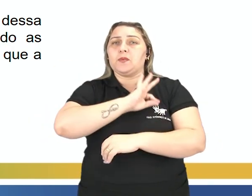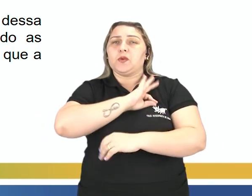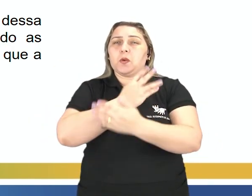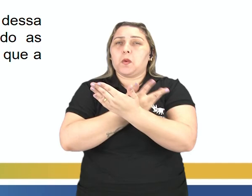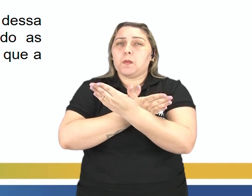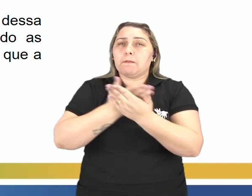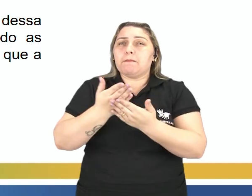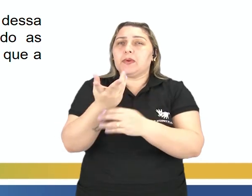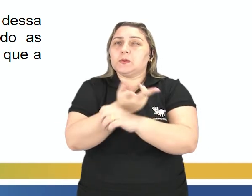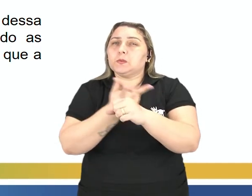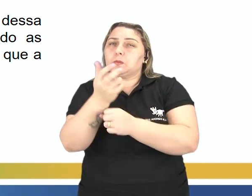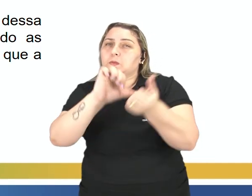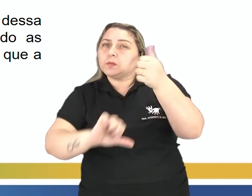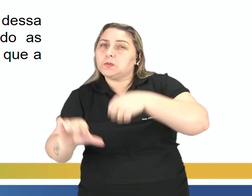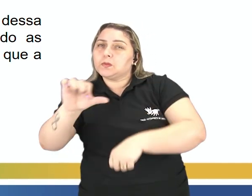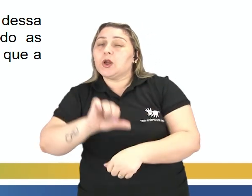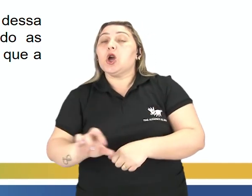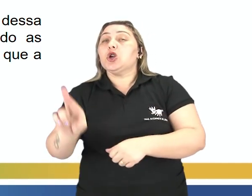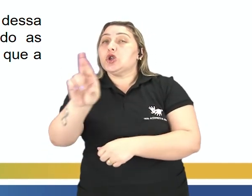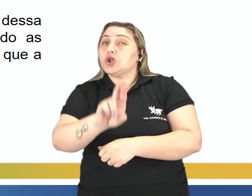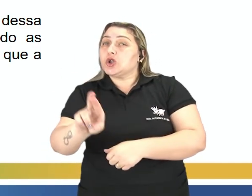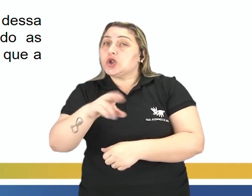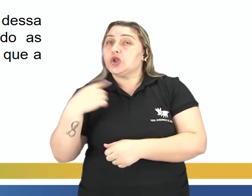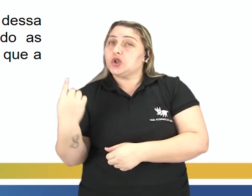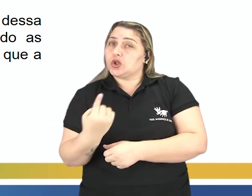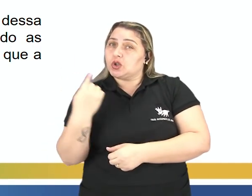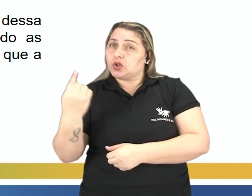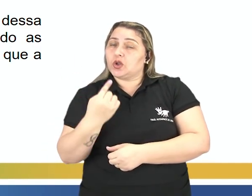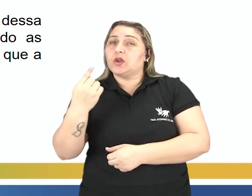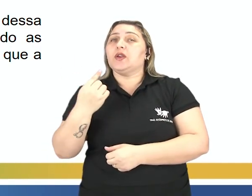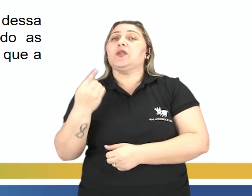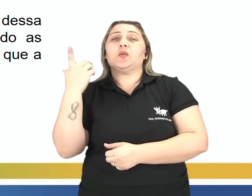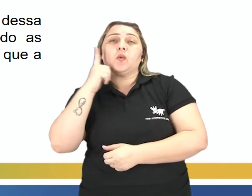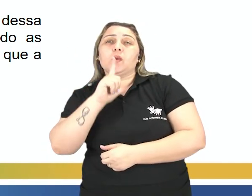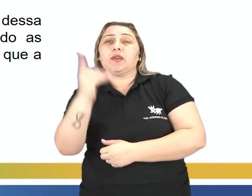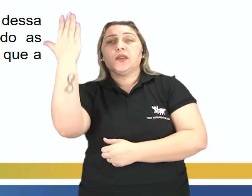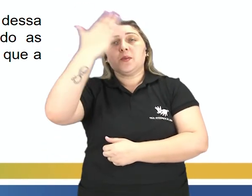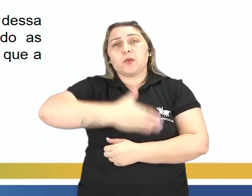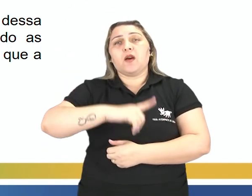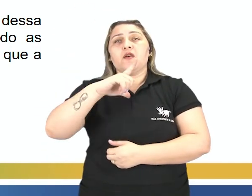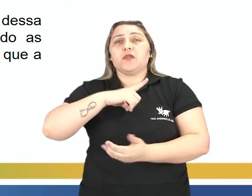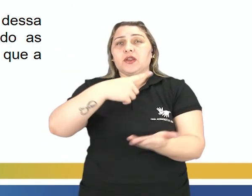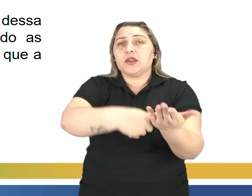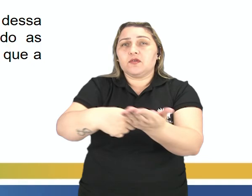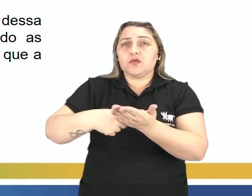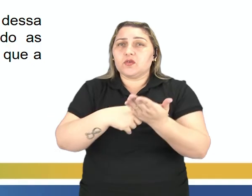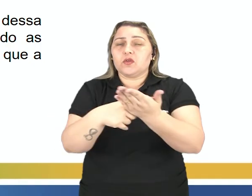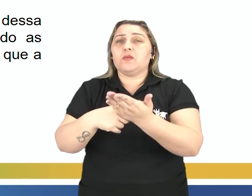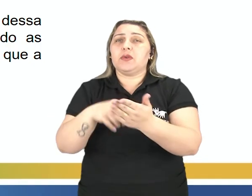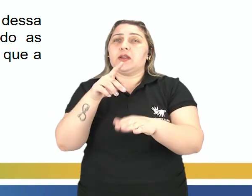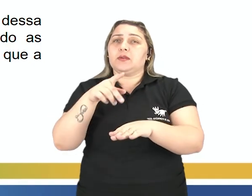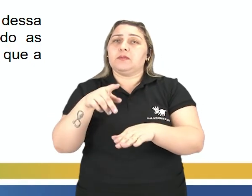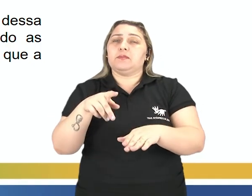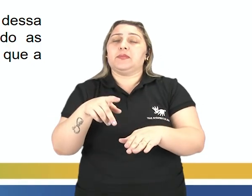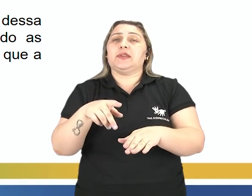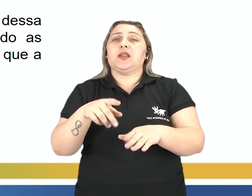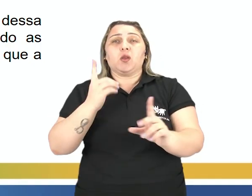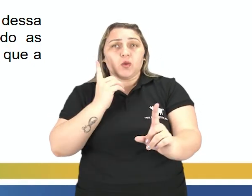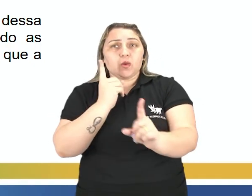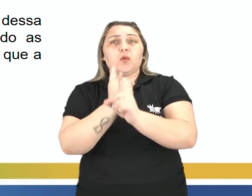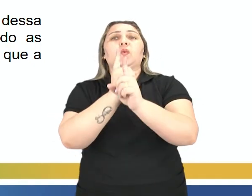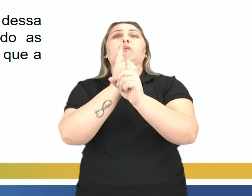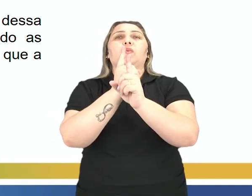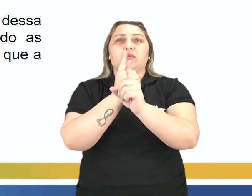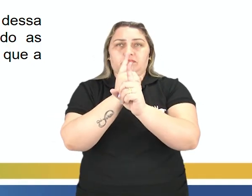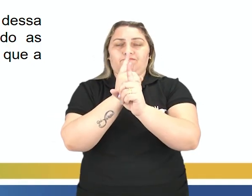ele. Ele precisa fugir da polícia e começa a investigar o desaparecimento por conta própria, coletando provas de